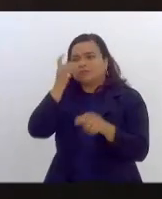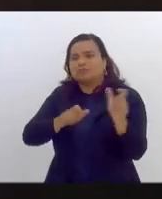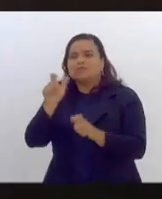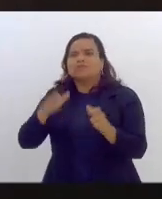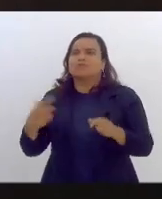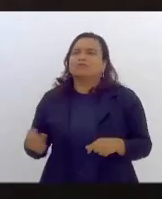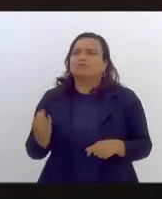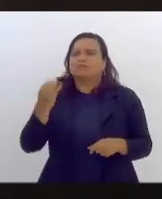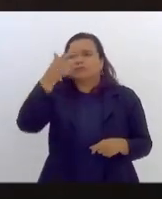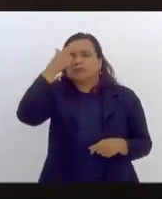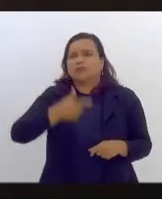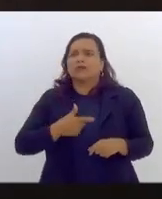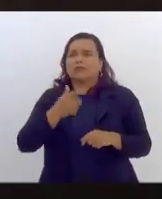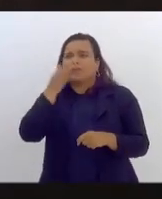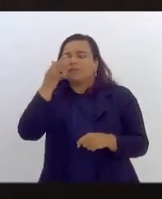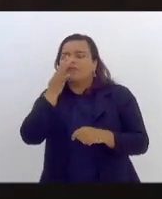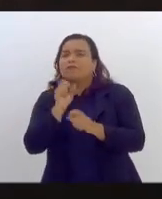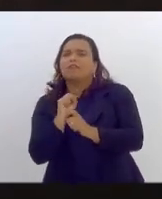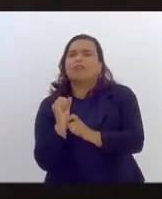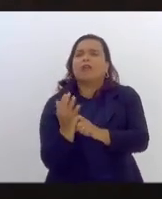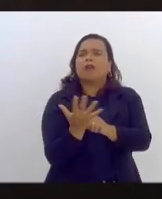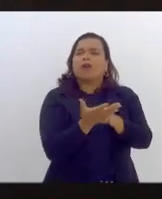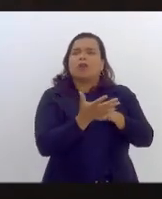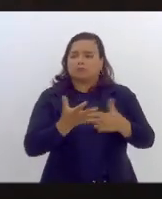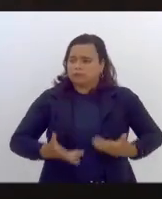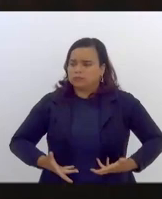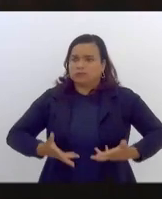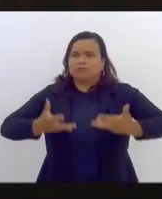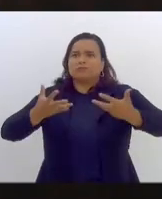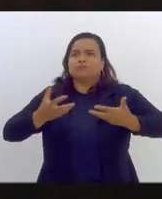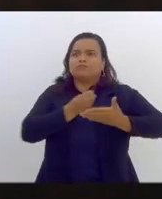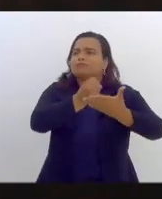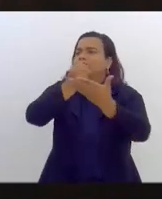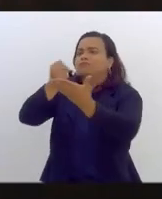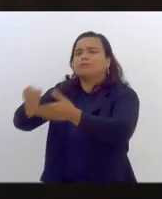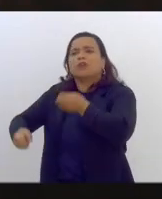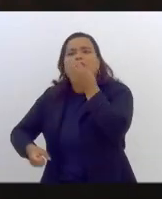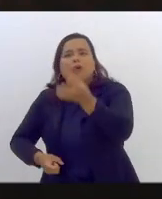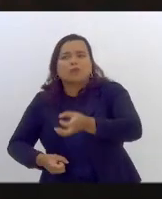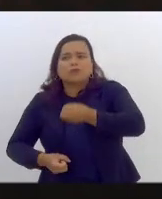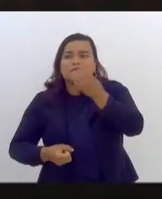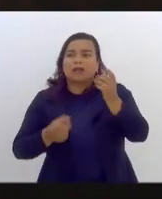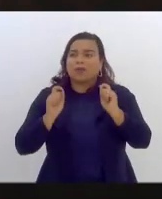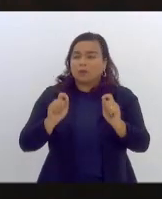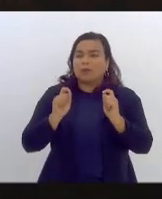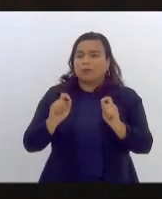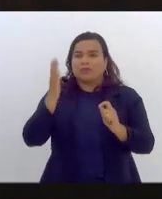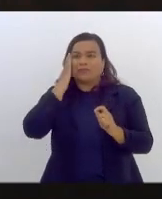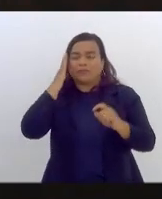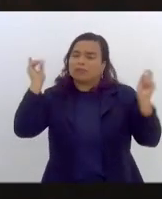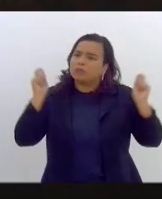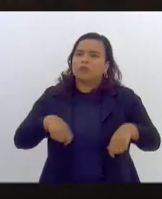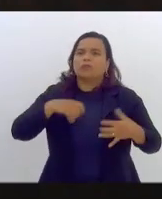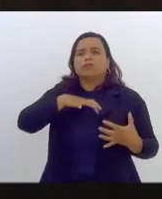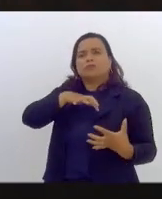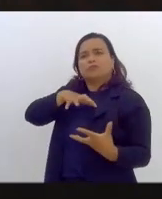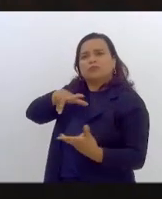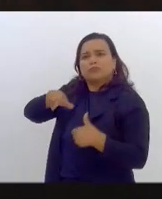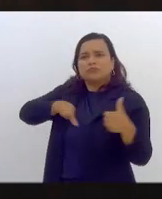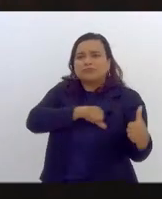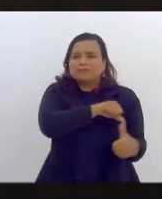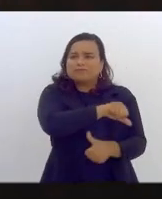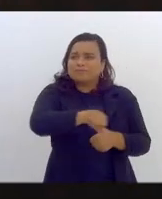sermos flores, de florescer e de contar com a possibilidade de a gente ter um mundo